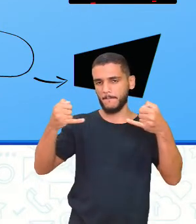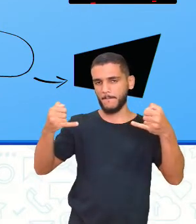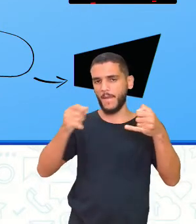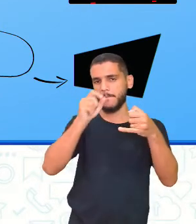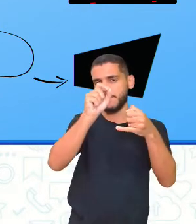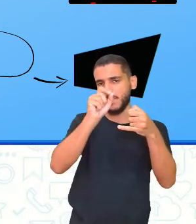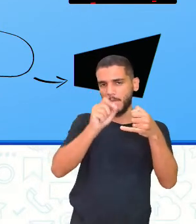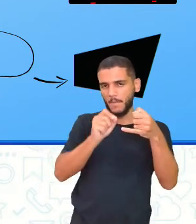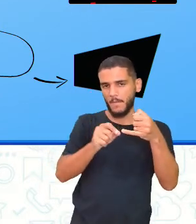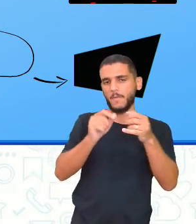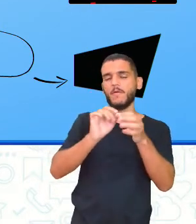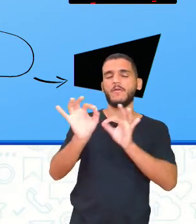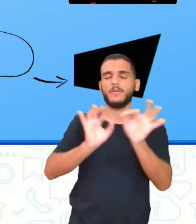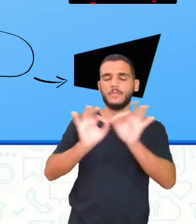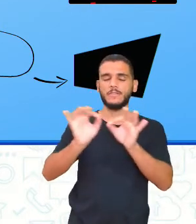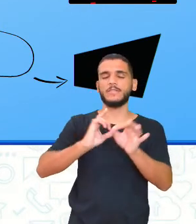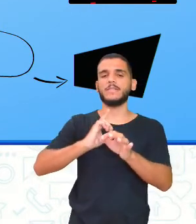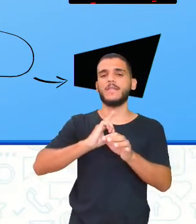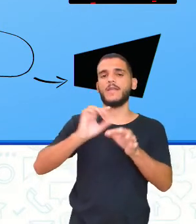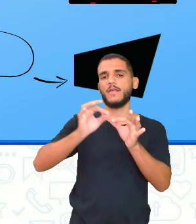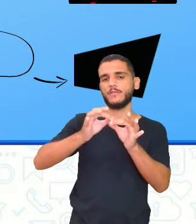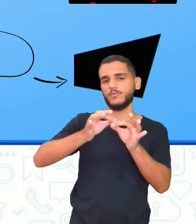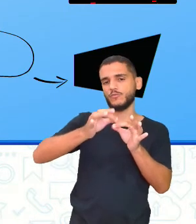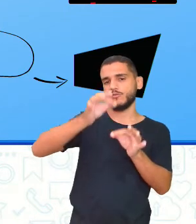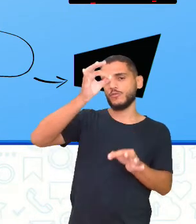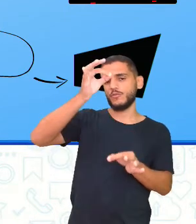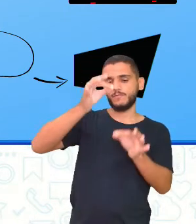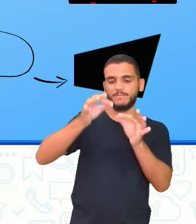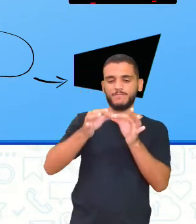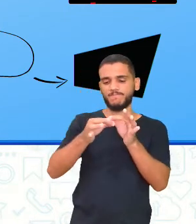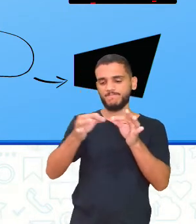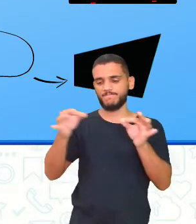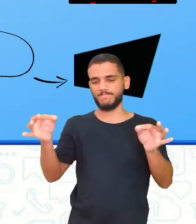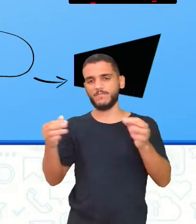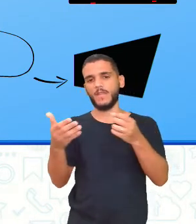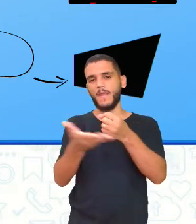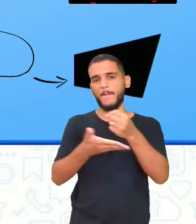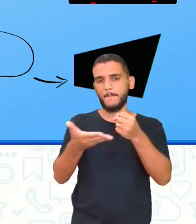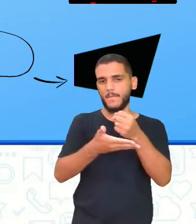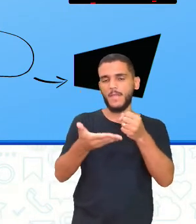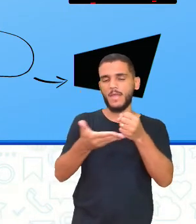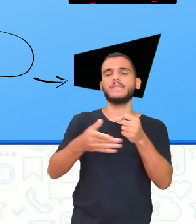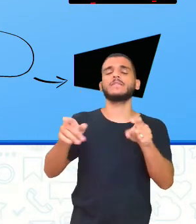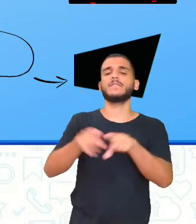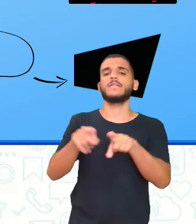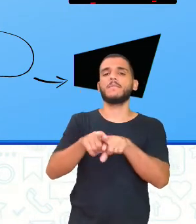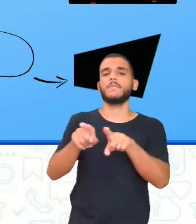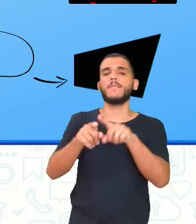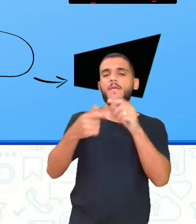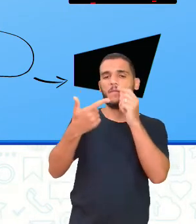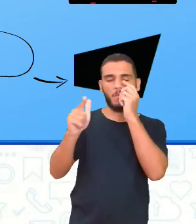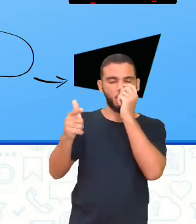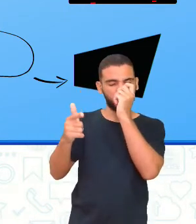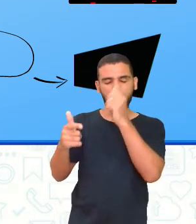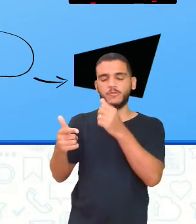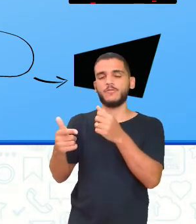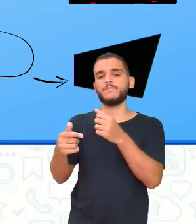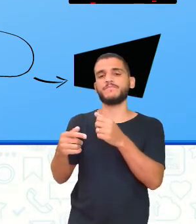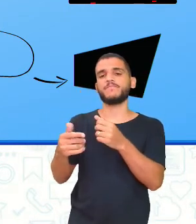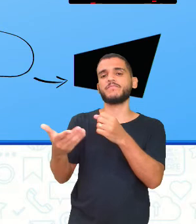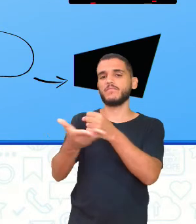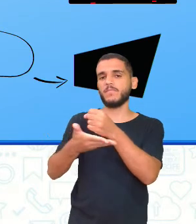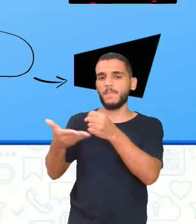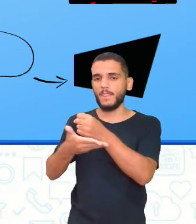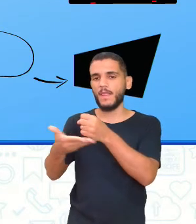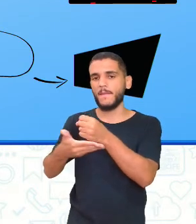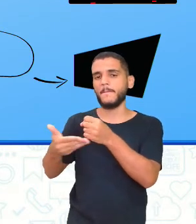segmento de cima, que se chama base superior, e do segmento de baixo, que se chama